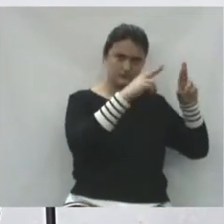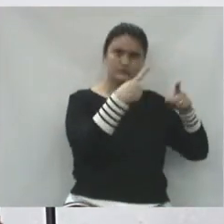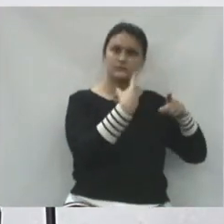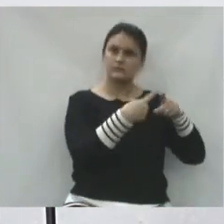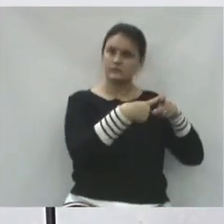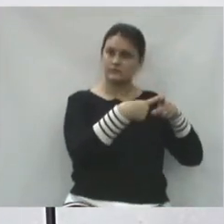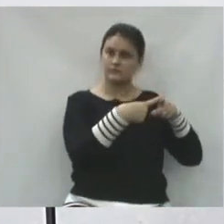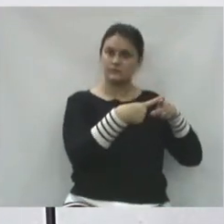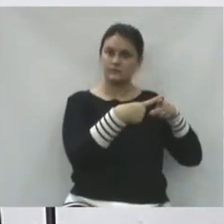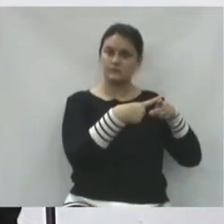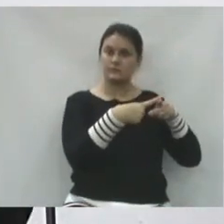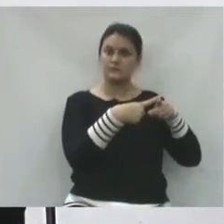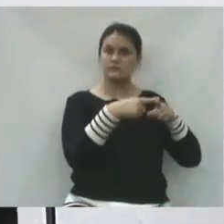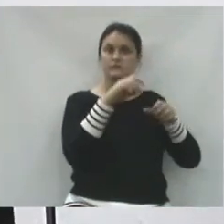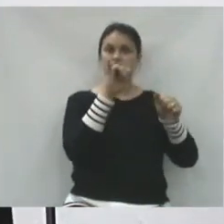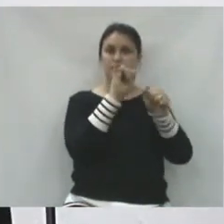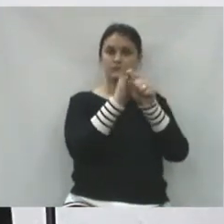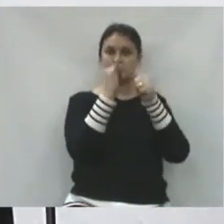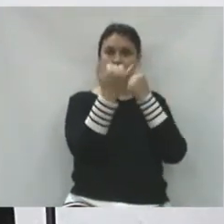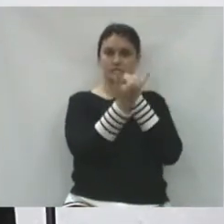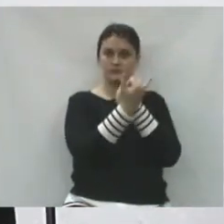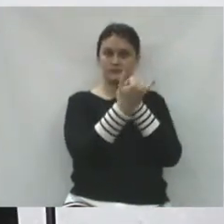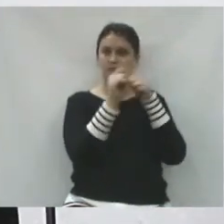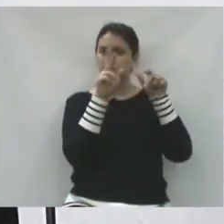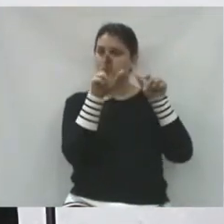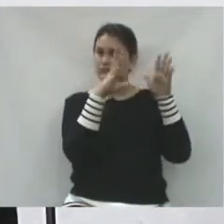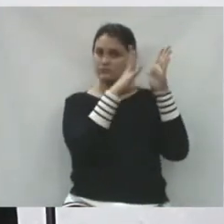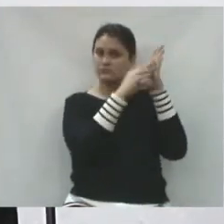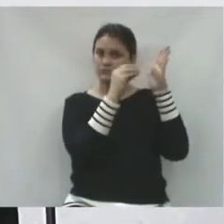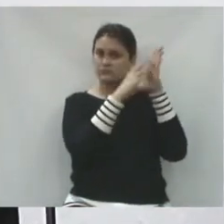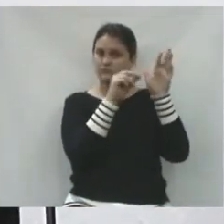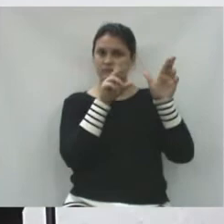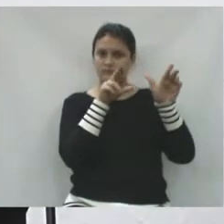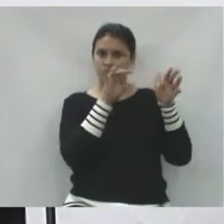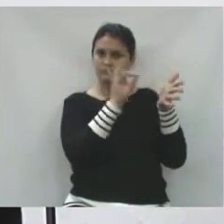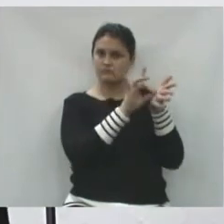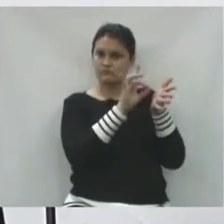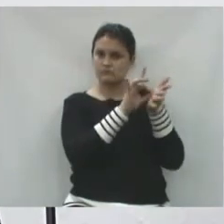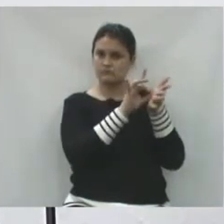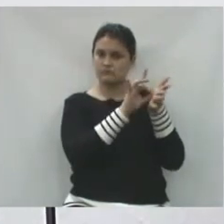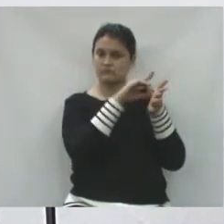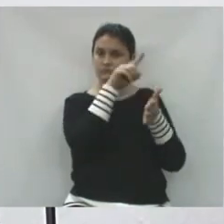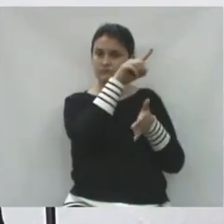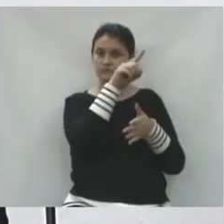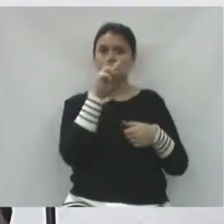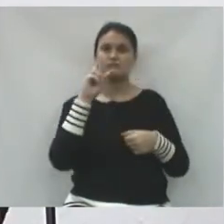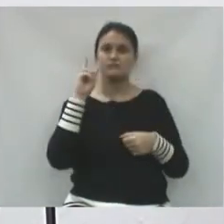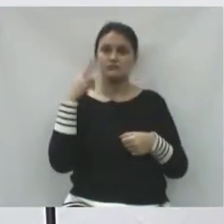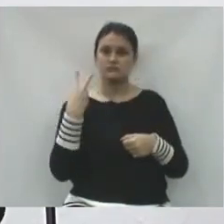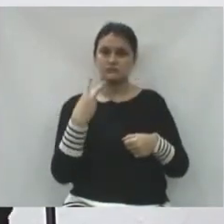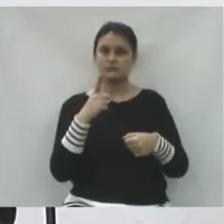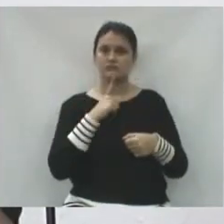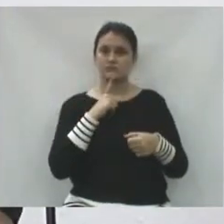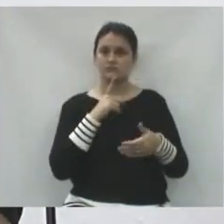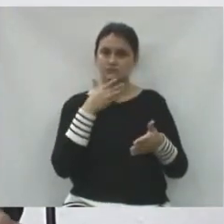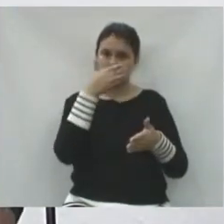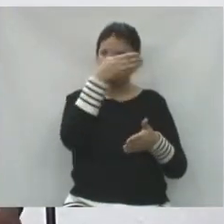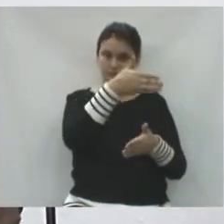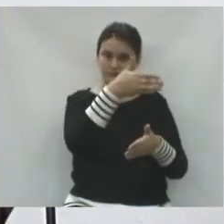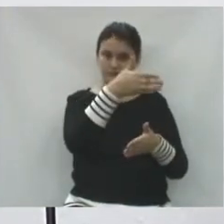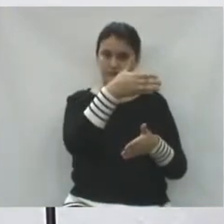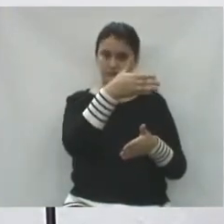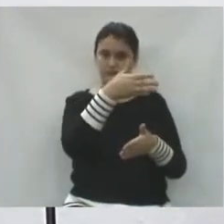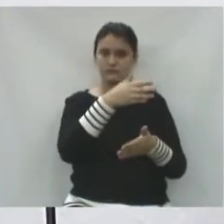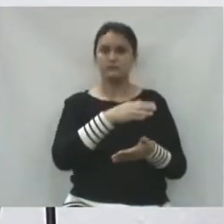Por quê? São José dos Pinhais, cópia fiel. Lá os vereadores destinam,